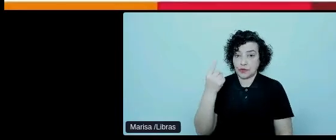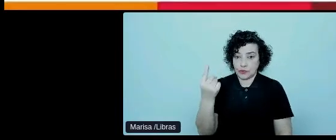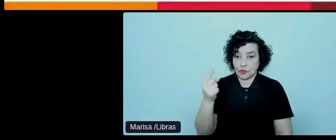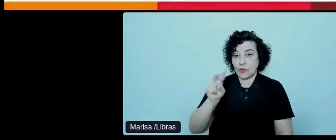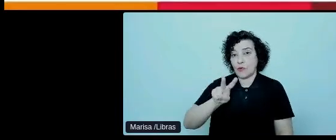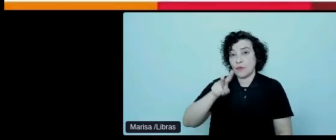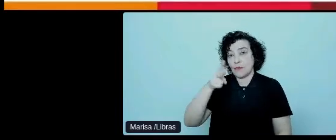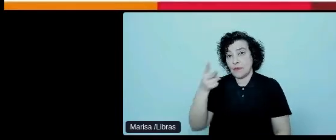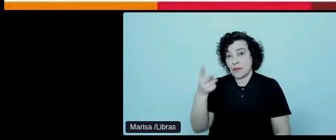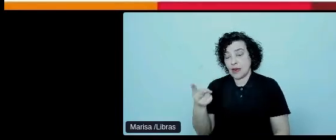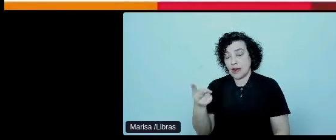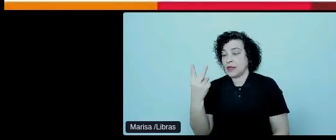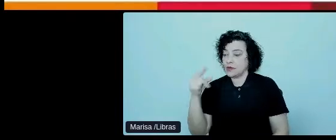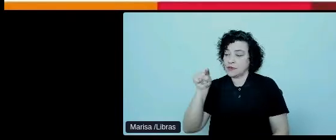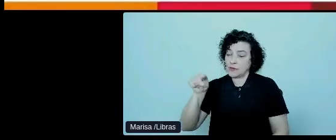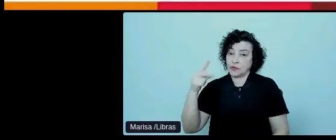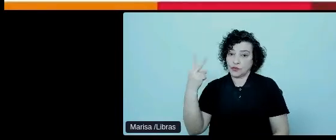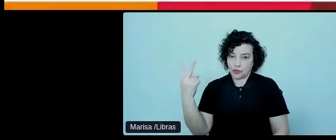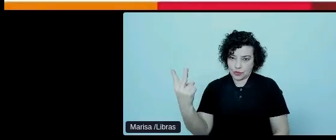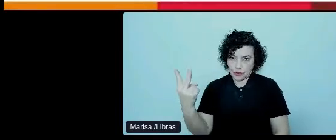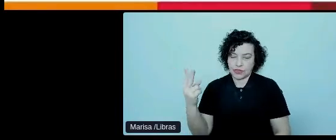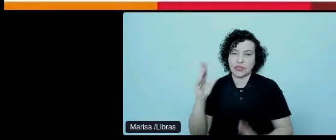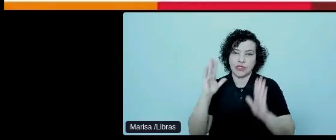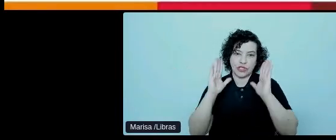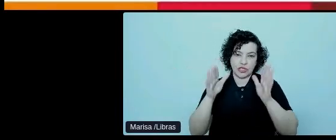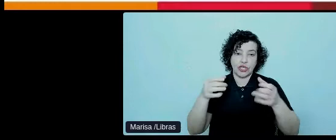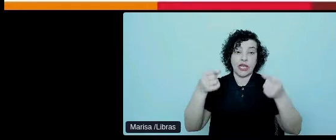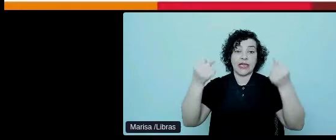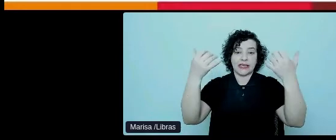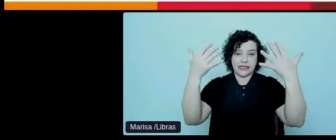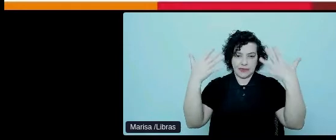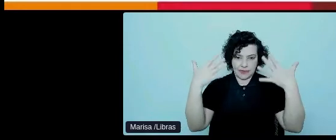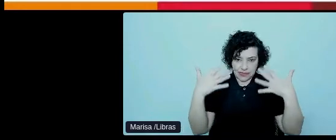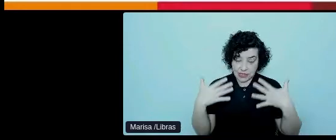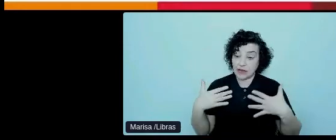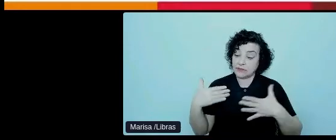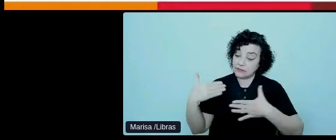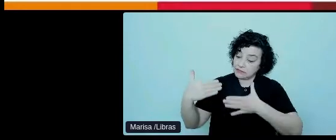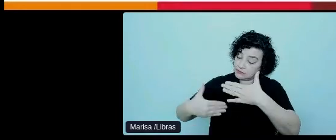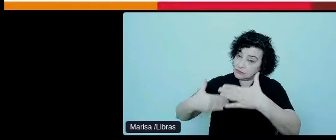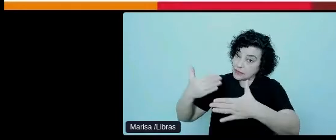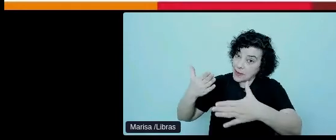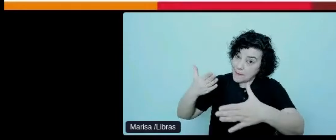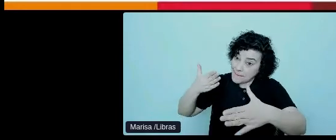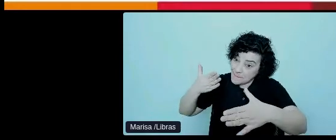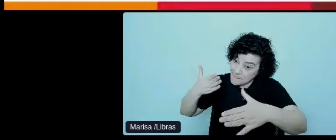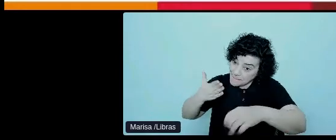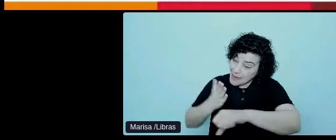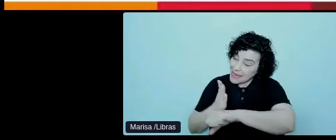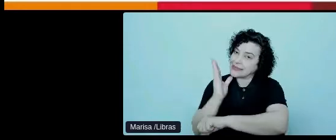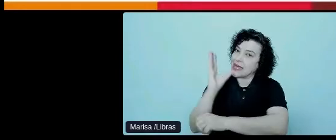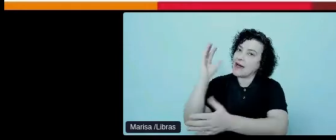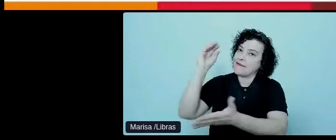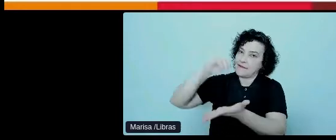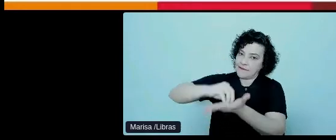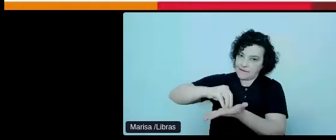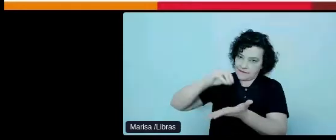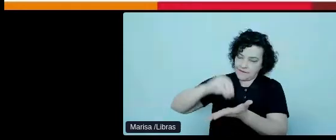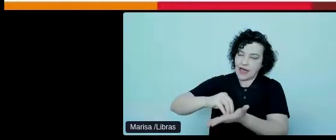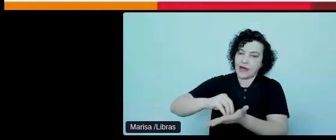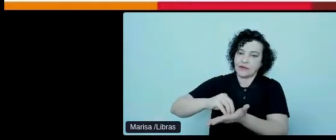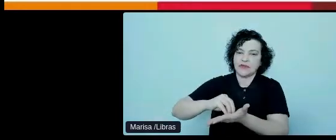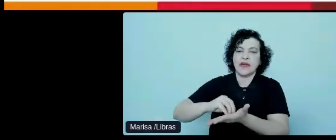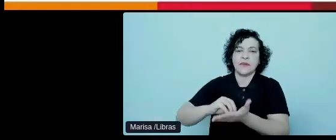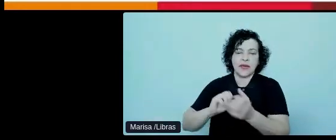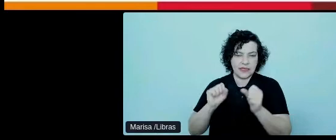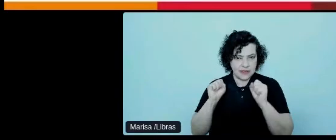WCAG 2.2, como a gente falou, ela ainda está em validação, então ela não está oficialmente, mas já